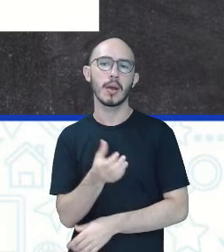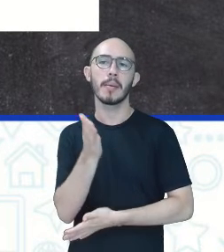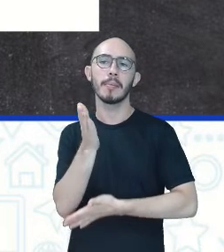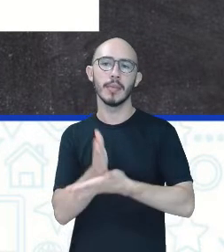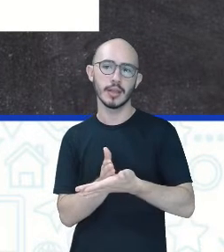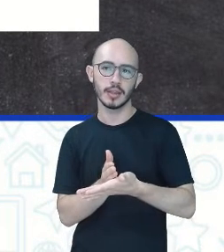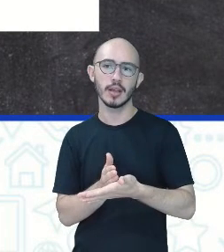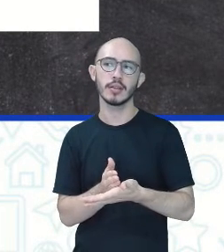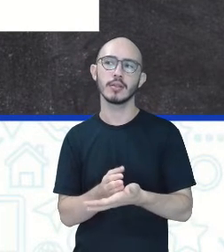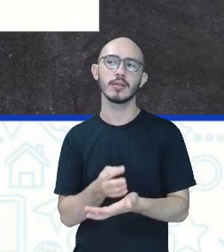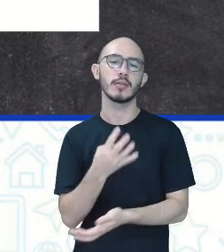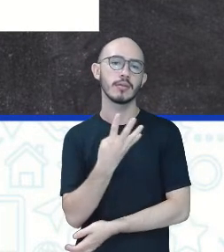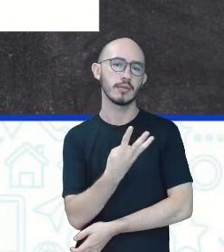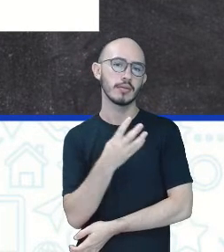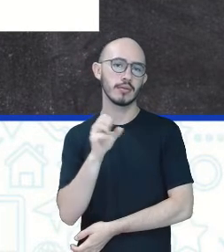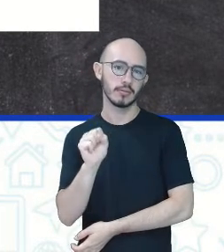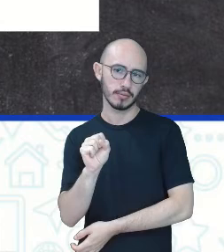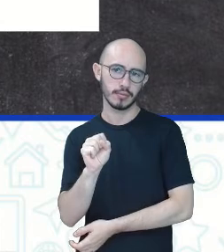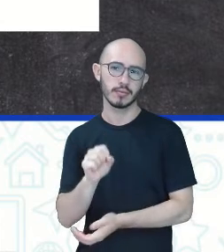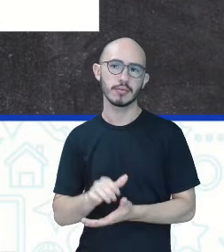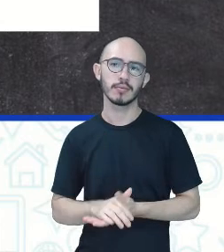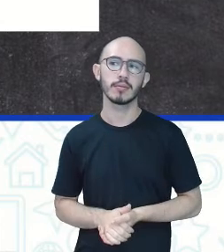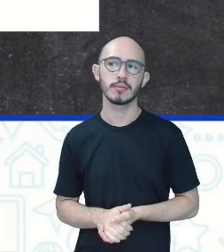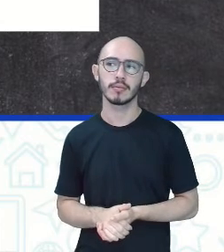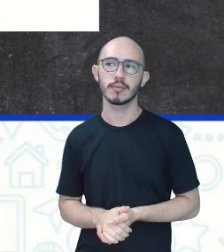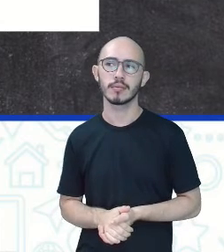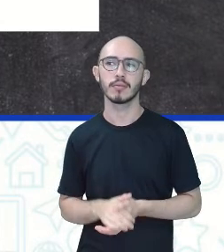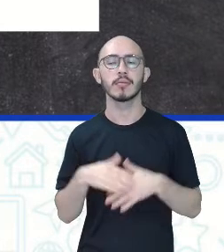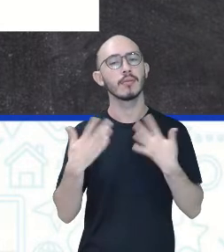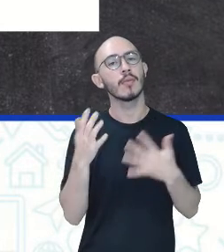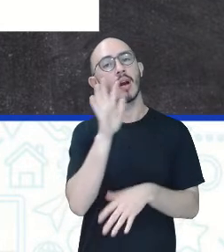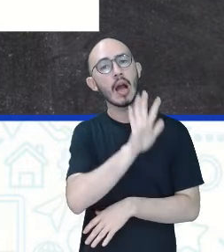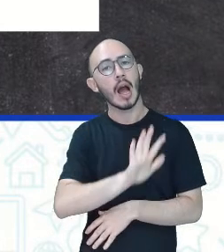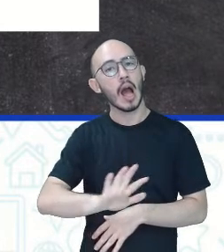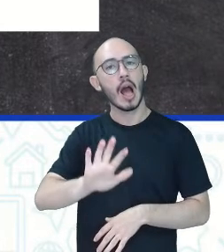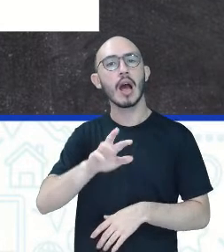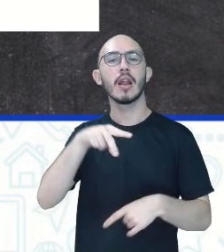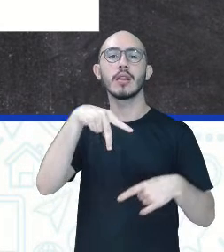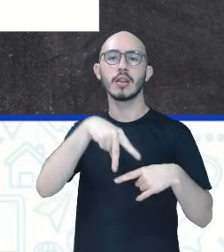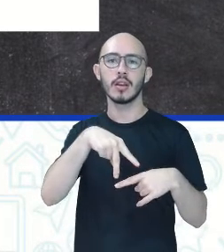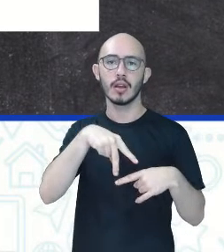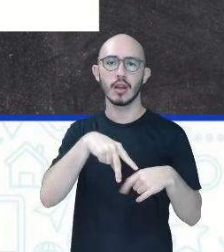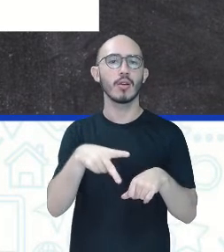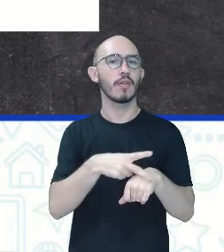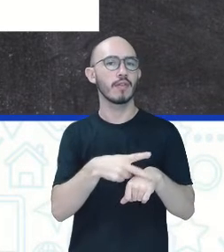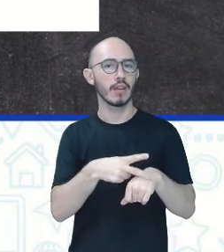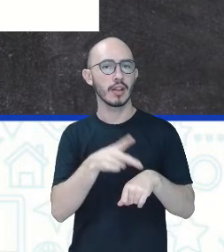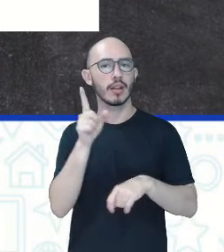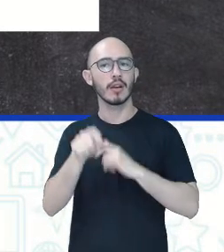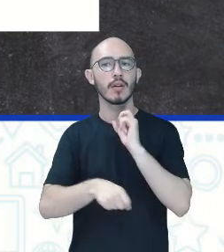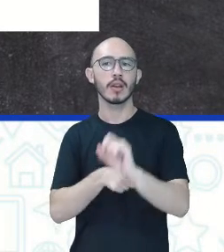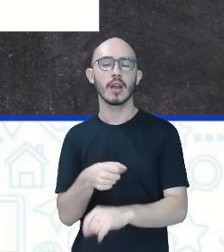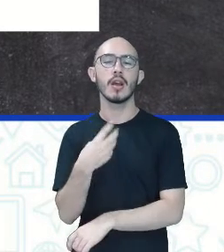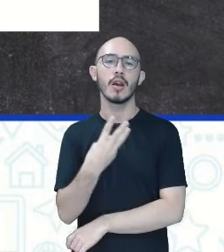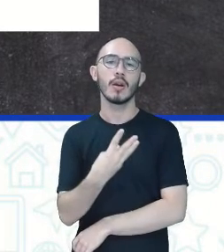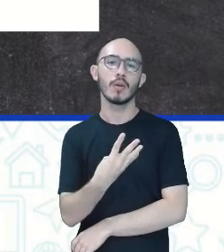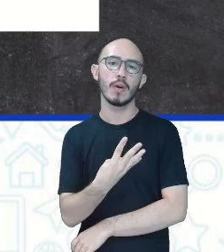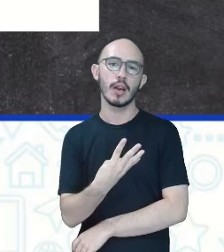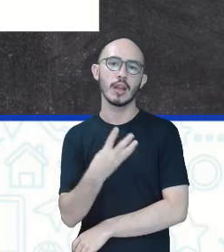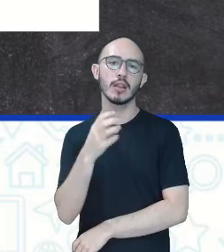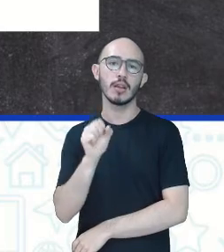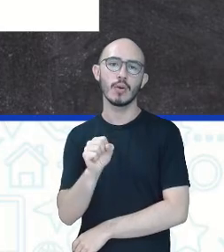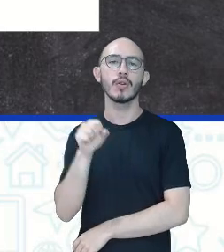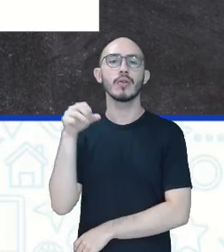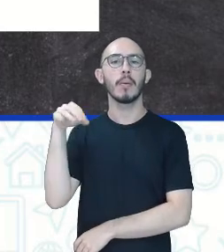metade de 96 é igual a 48. Então, a área desse triângulo aí, verdezinho, é igual a